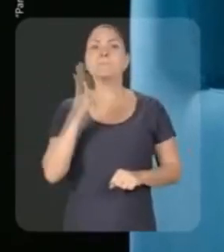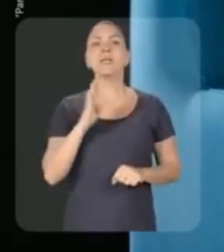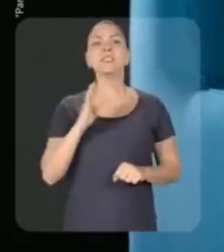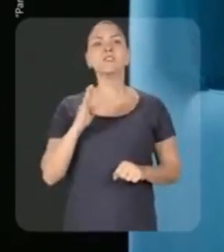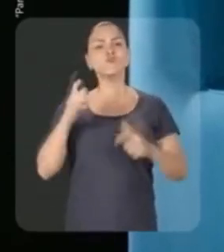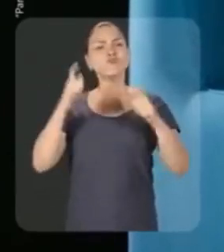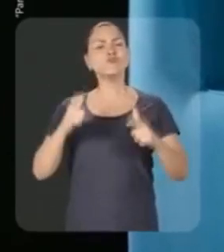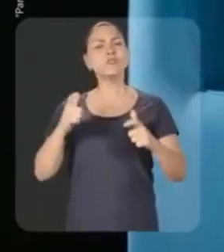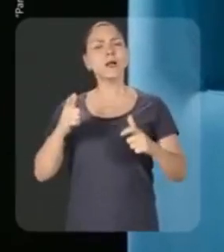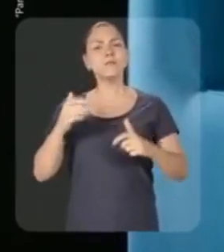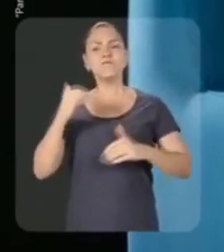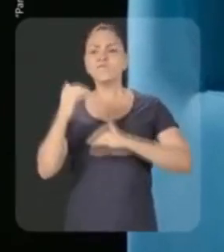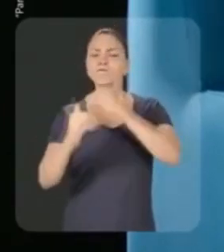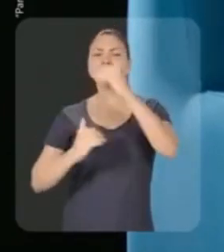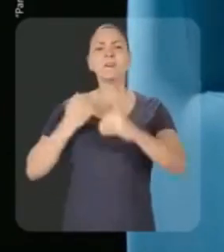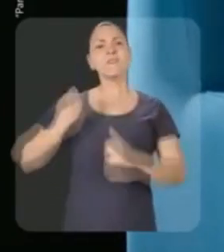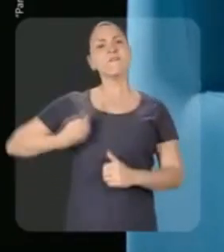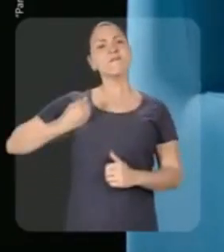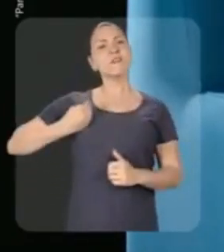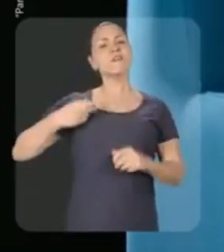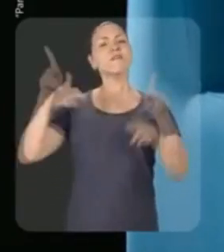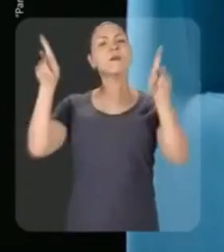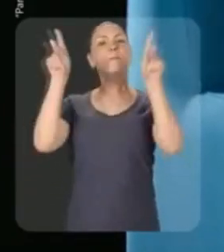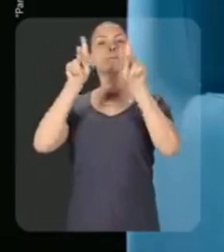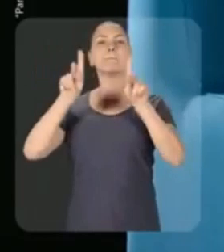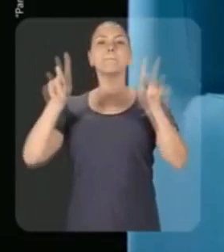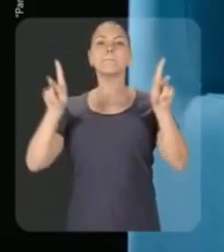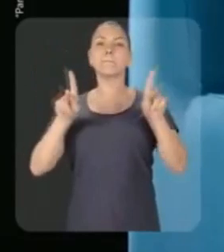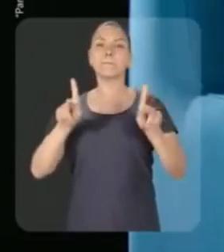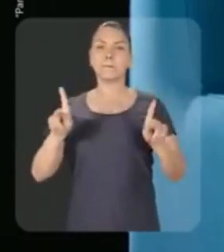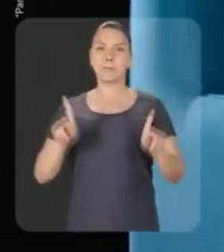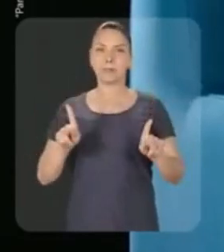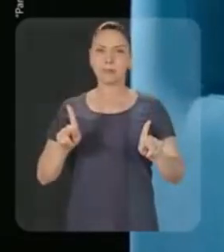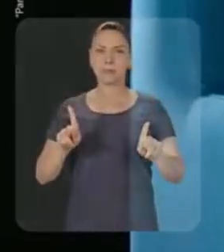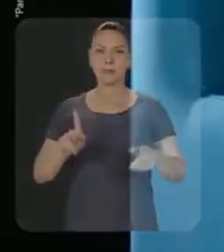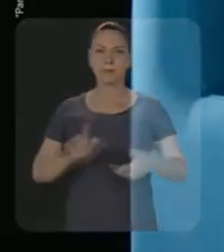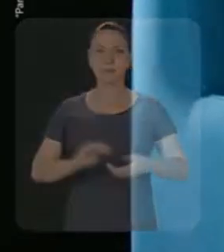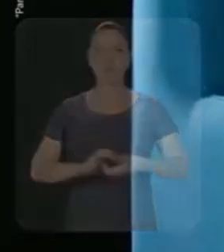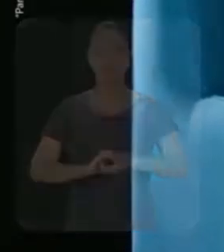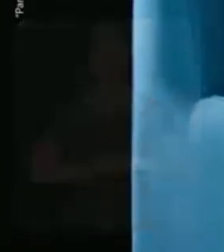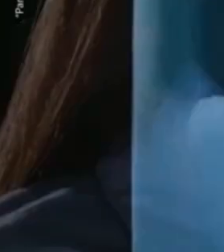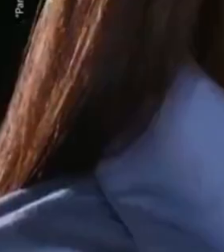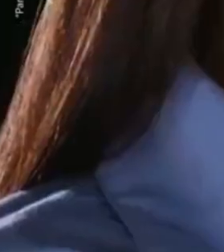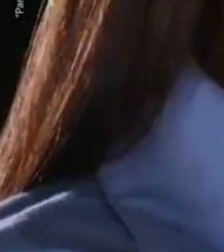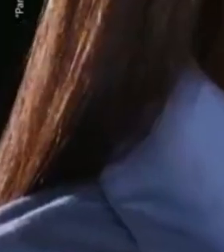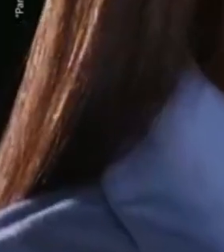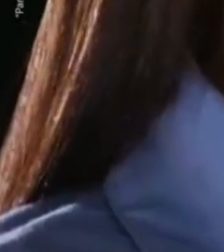para fazer do Brasil um lugar onde se cresça e se viva em paz.